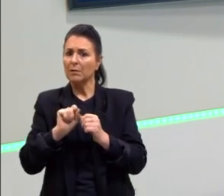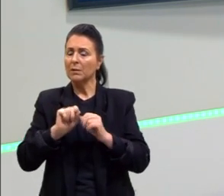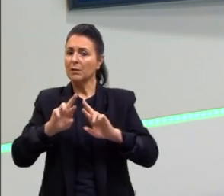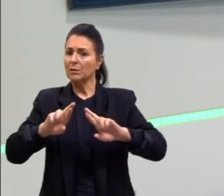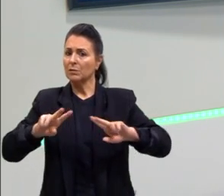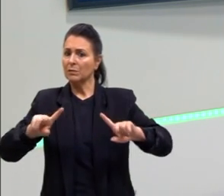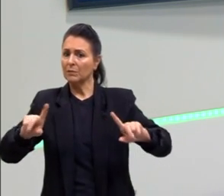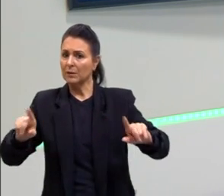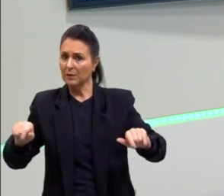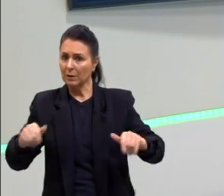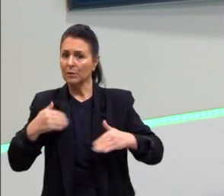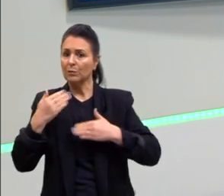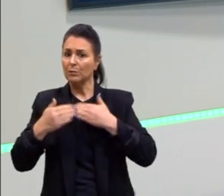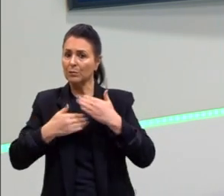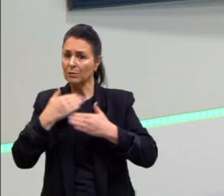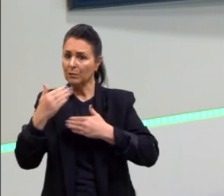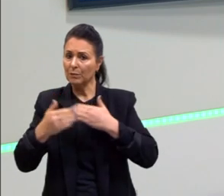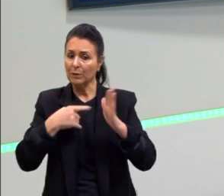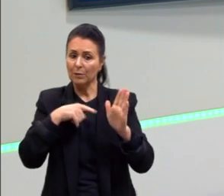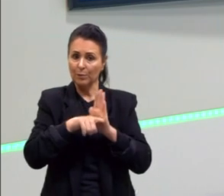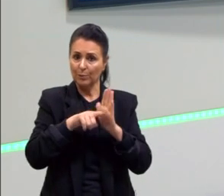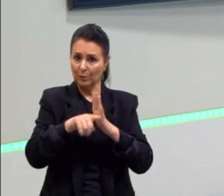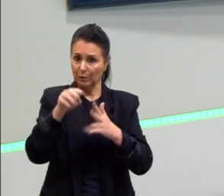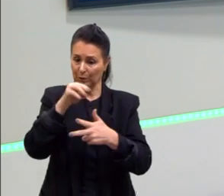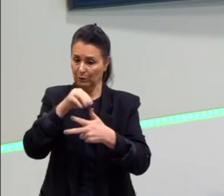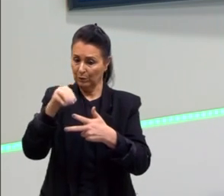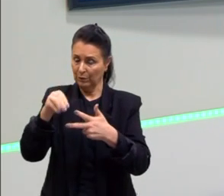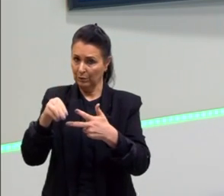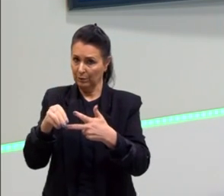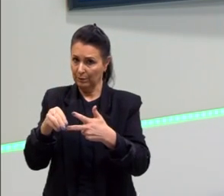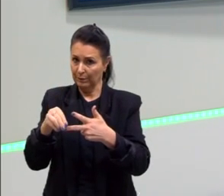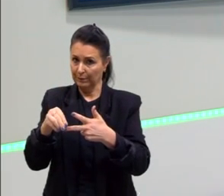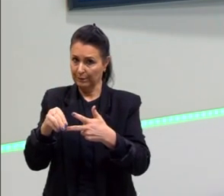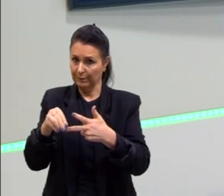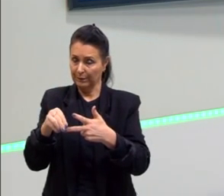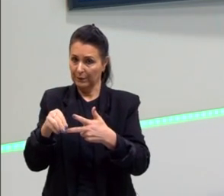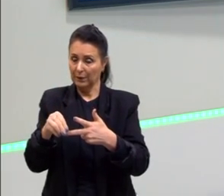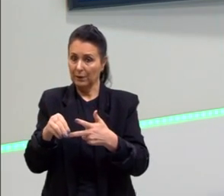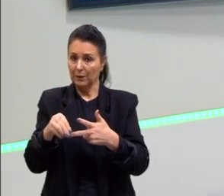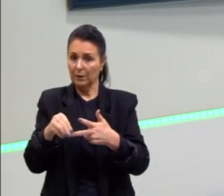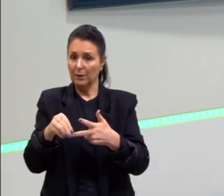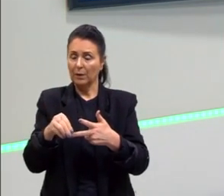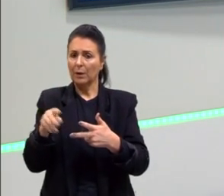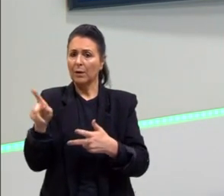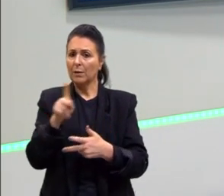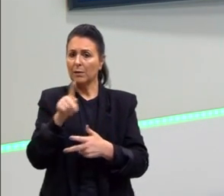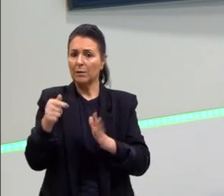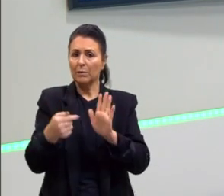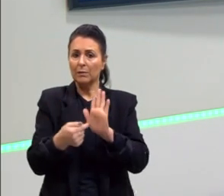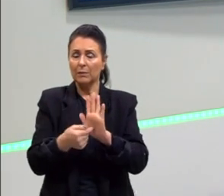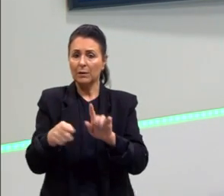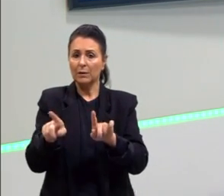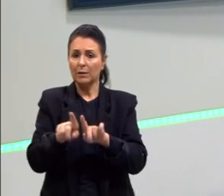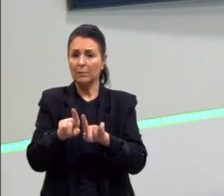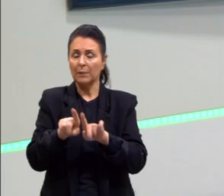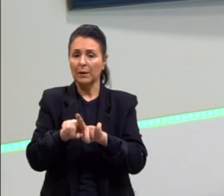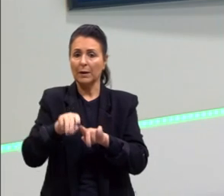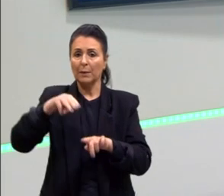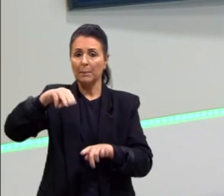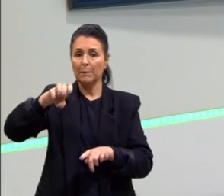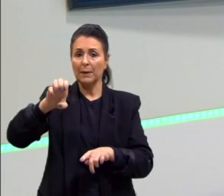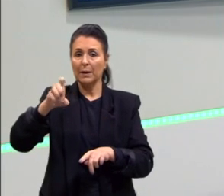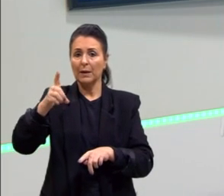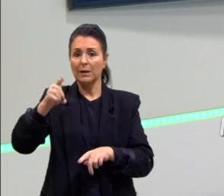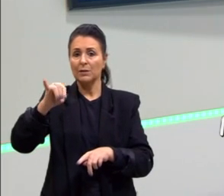diferença ao longo do desenvolvimento de questões e aqui não eu trouxe para vocês então a mediatriz de um